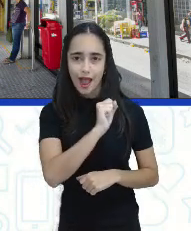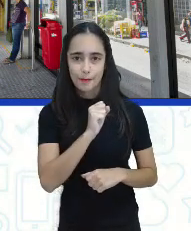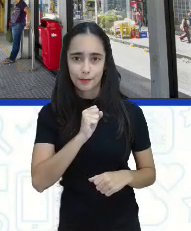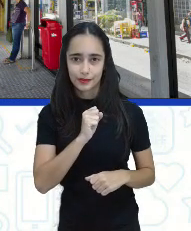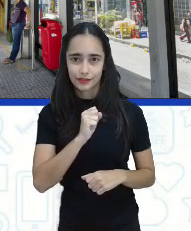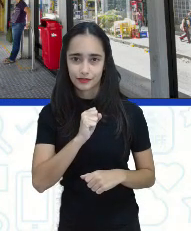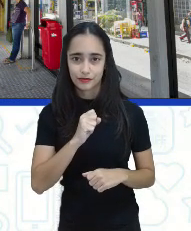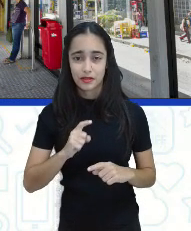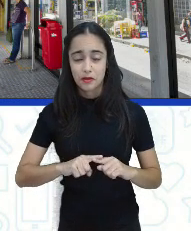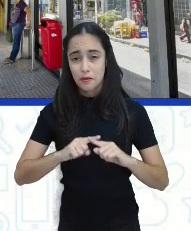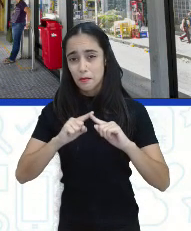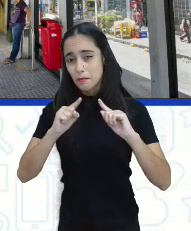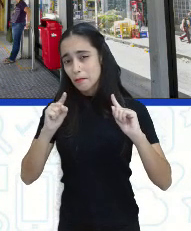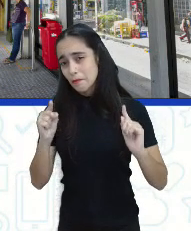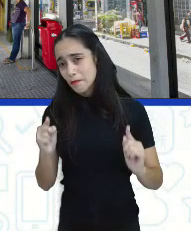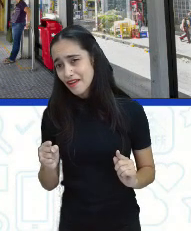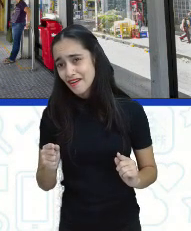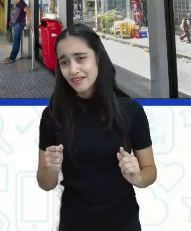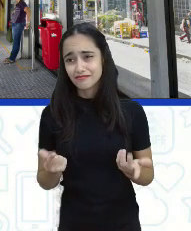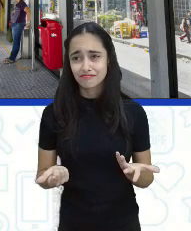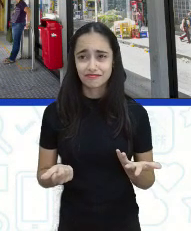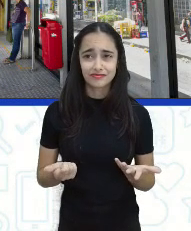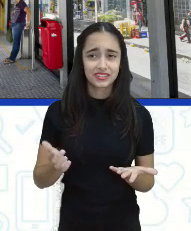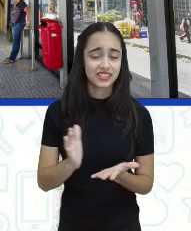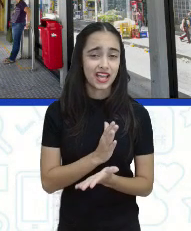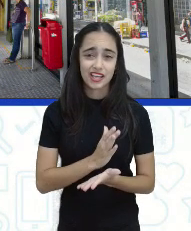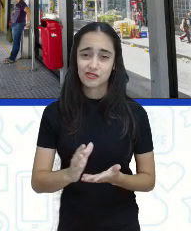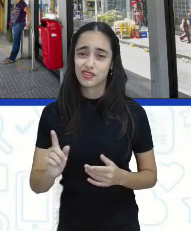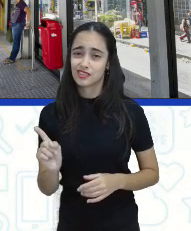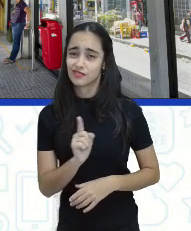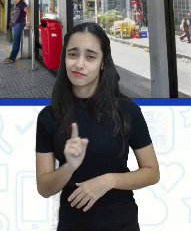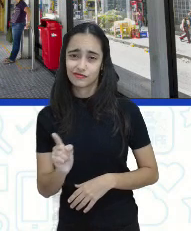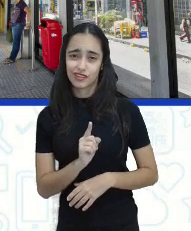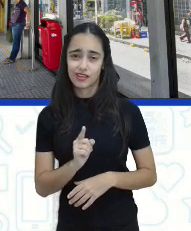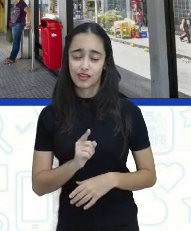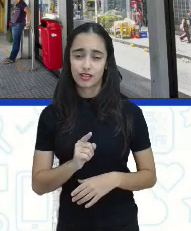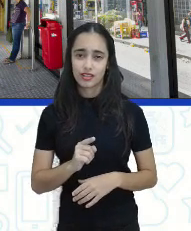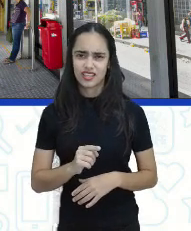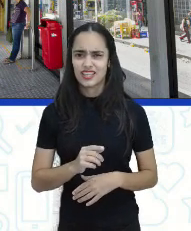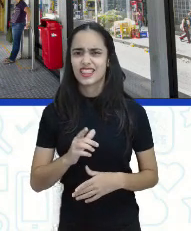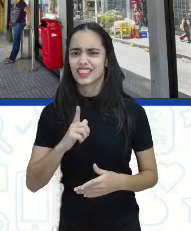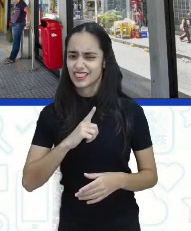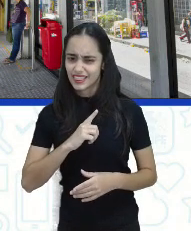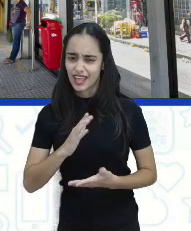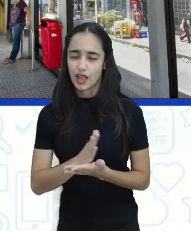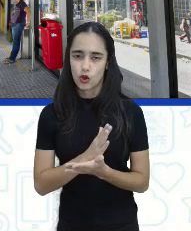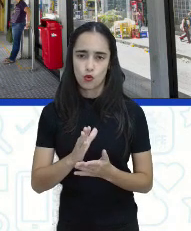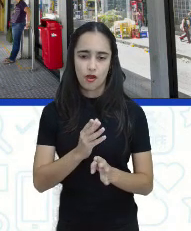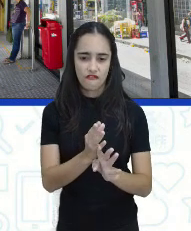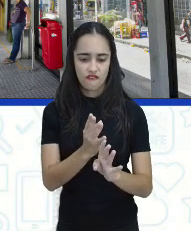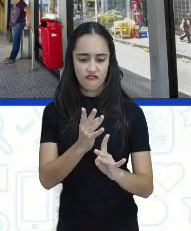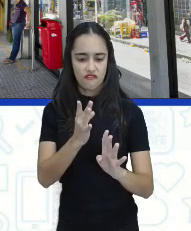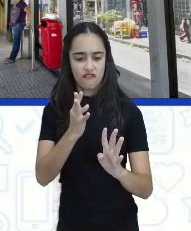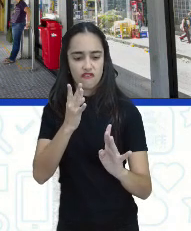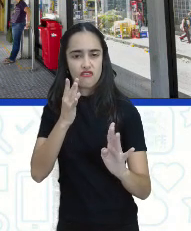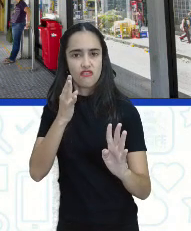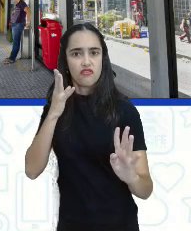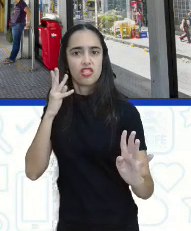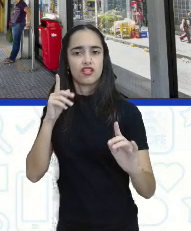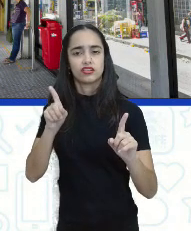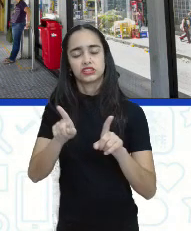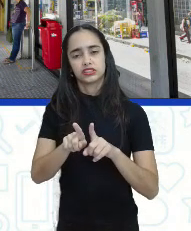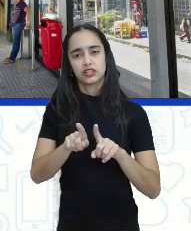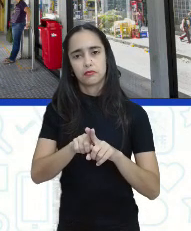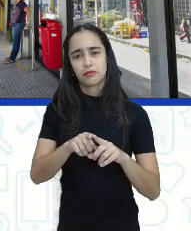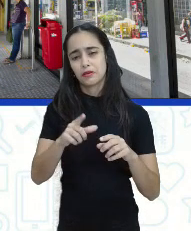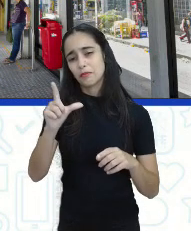tem sorte, né? Embora a gente muitas vezes pegue aí filas nos terminais integrados, poucos ônibus, os ônibus de qualidade que